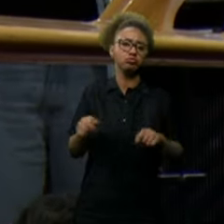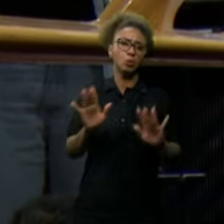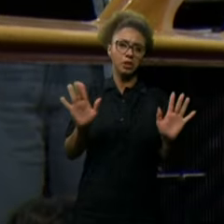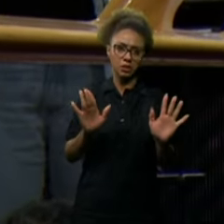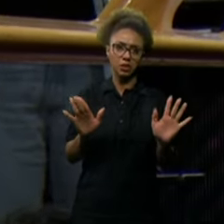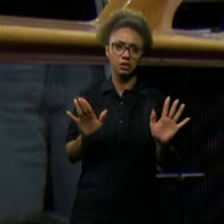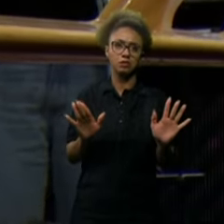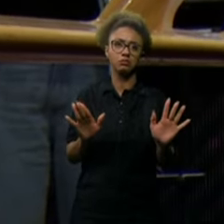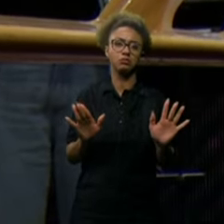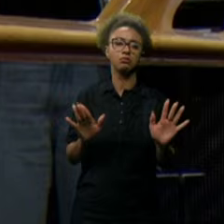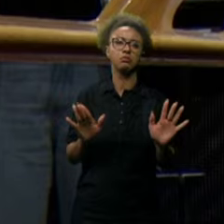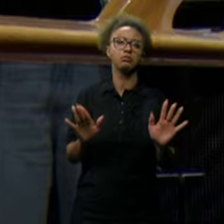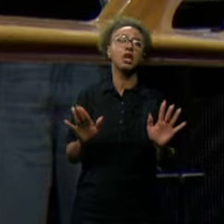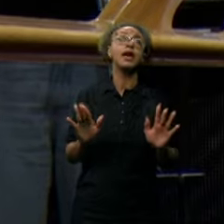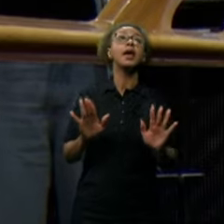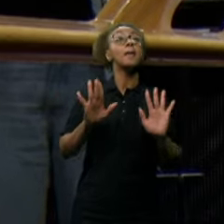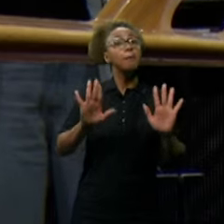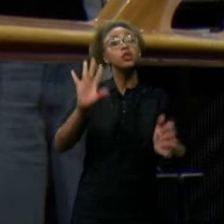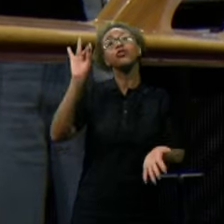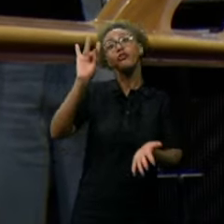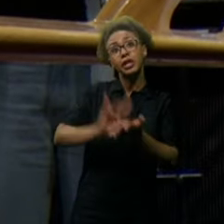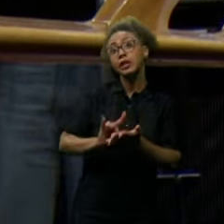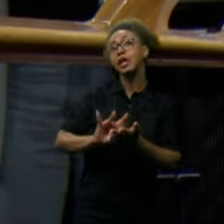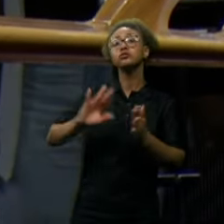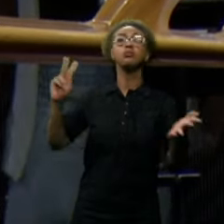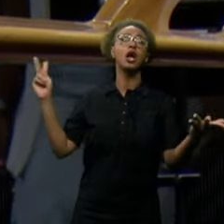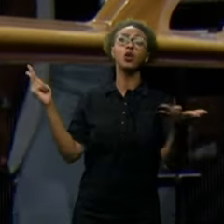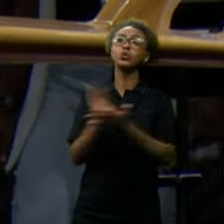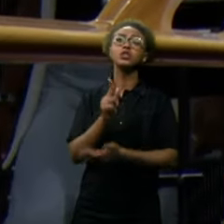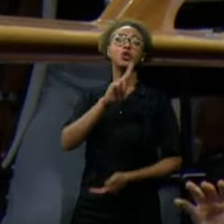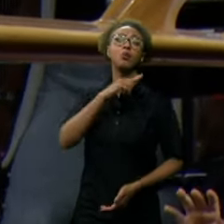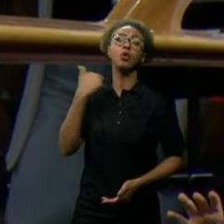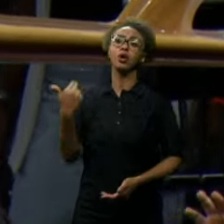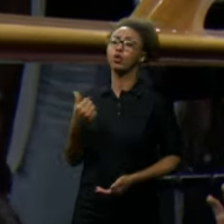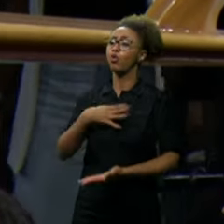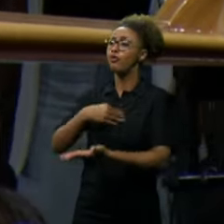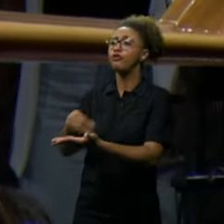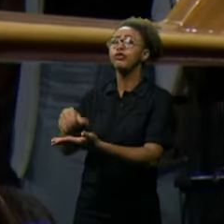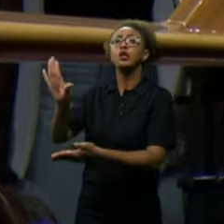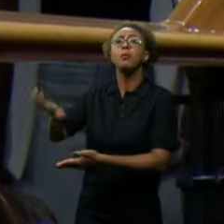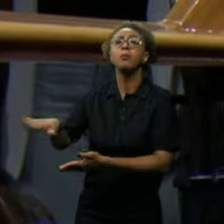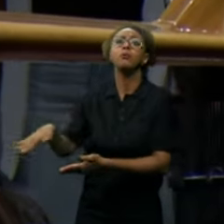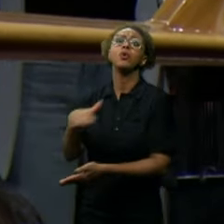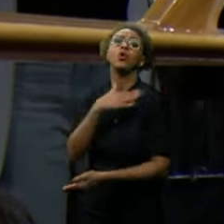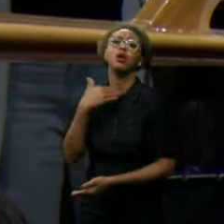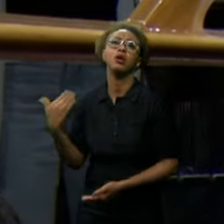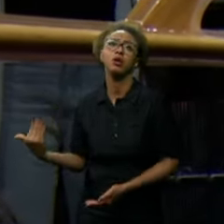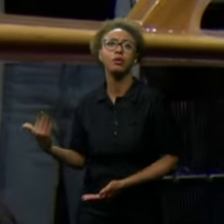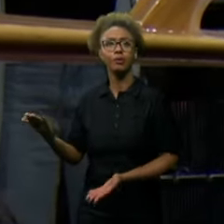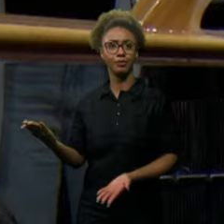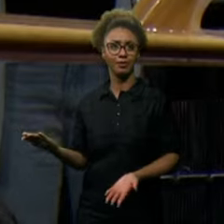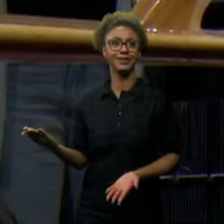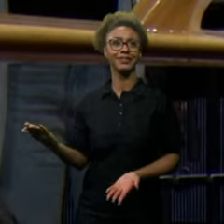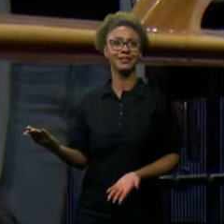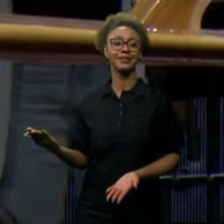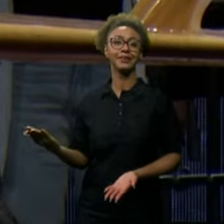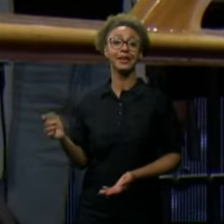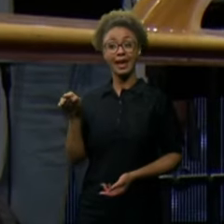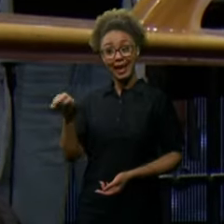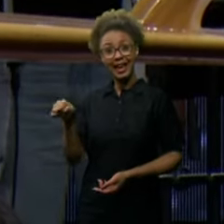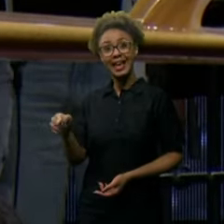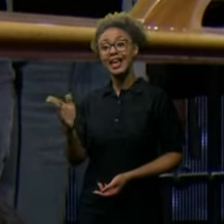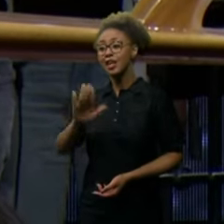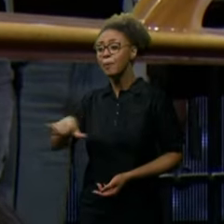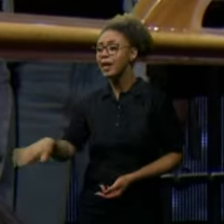que não importa qual é a causa é o fato de ter morrido morreu justamente o Caçula aquele que normalmente tende a